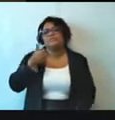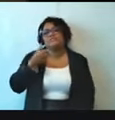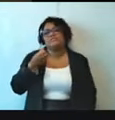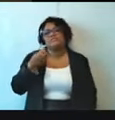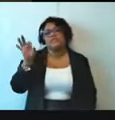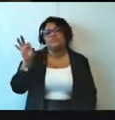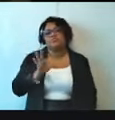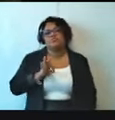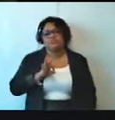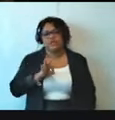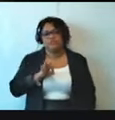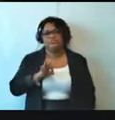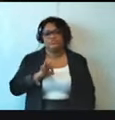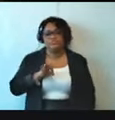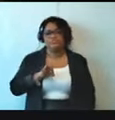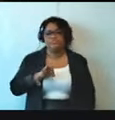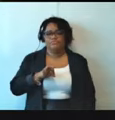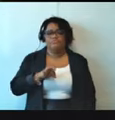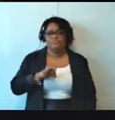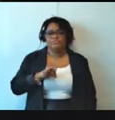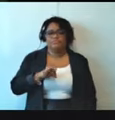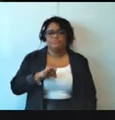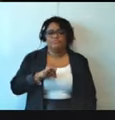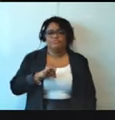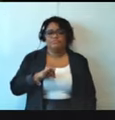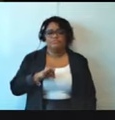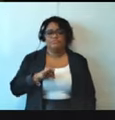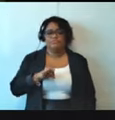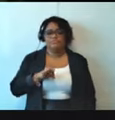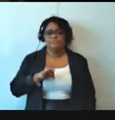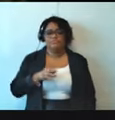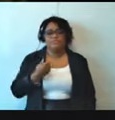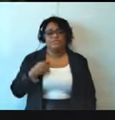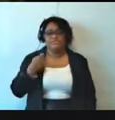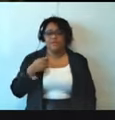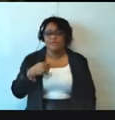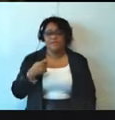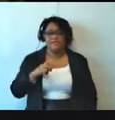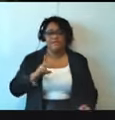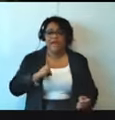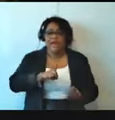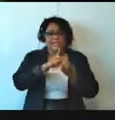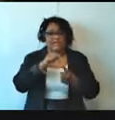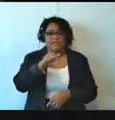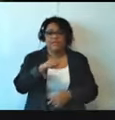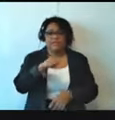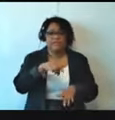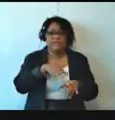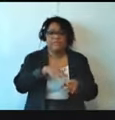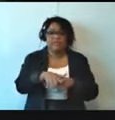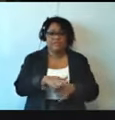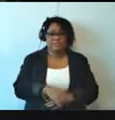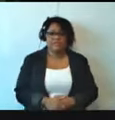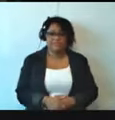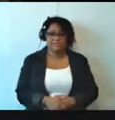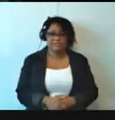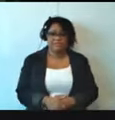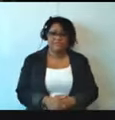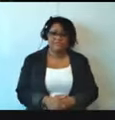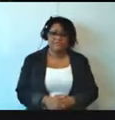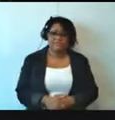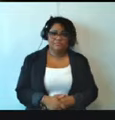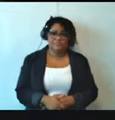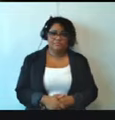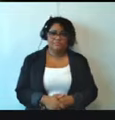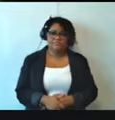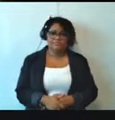Belo Horizonte. Você tem que atender essa demanda. Com esse nível de acidente que está aí, ele tem um custo adicional de